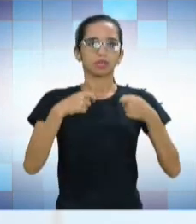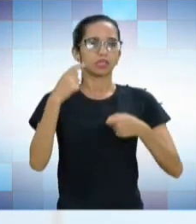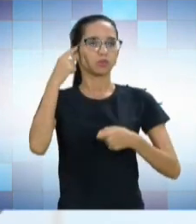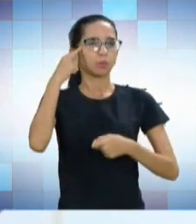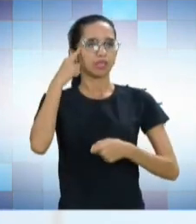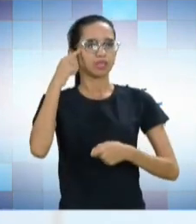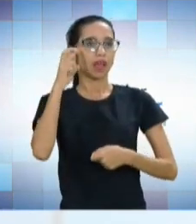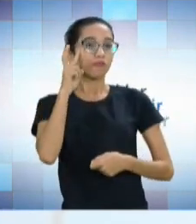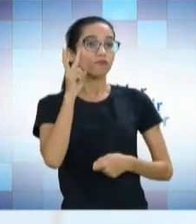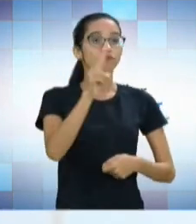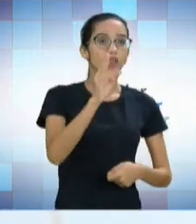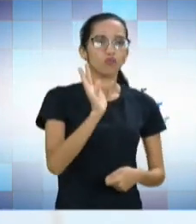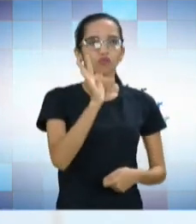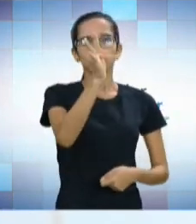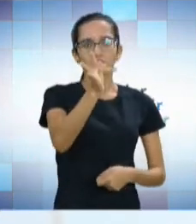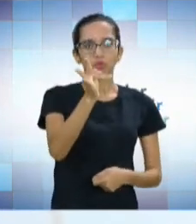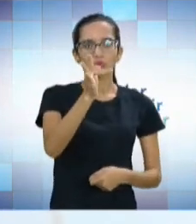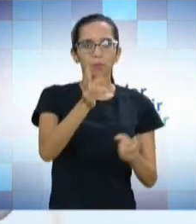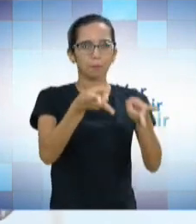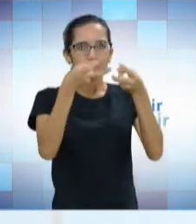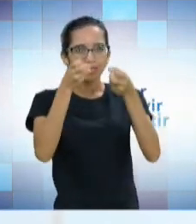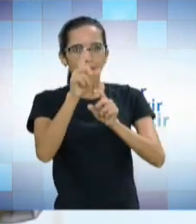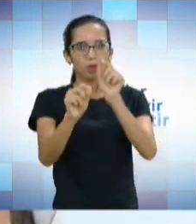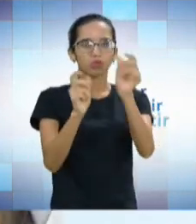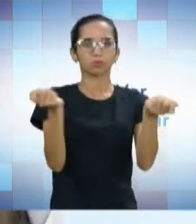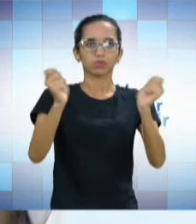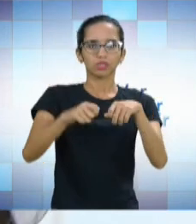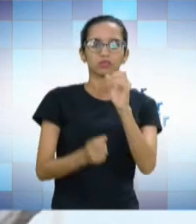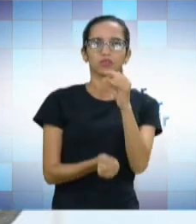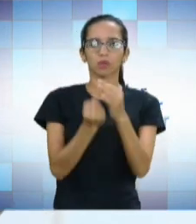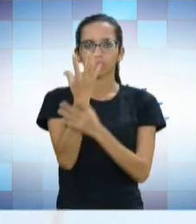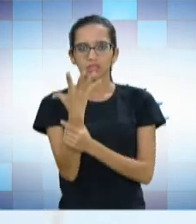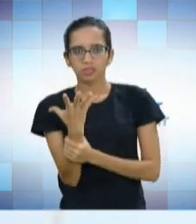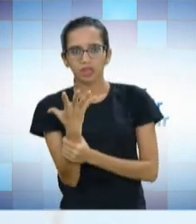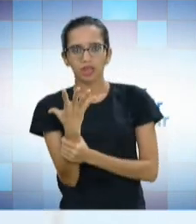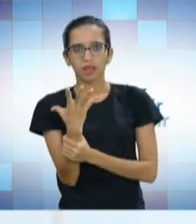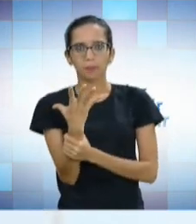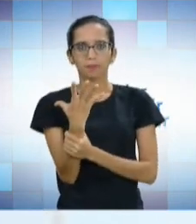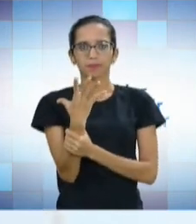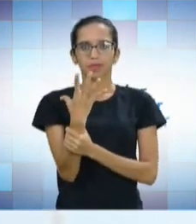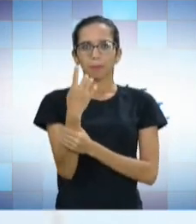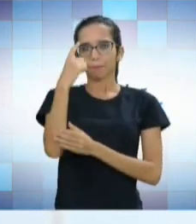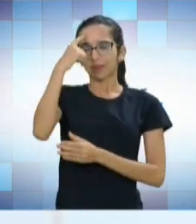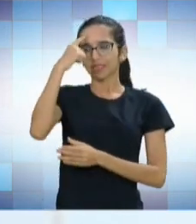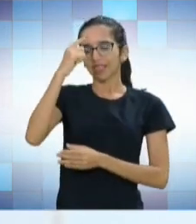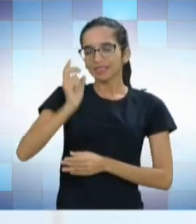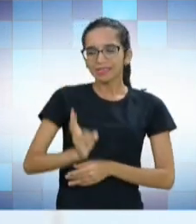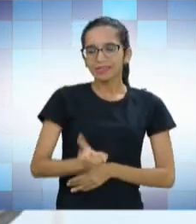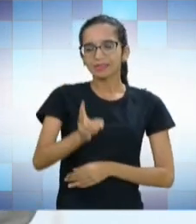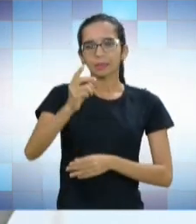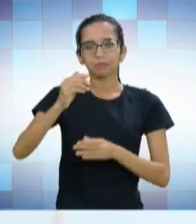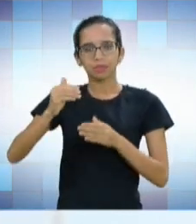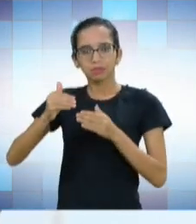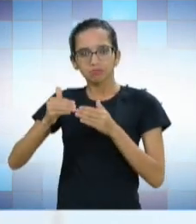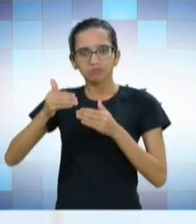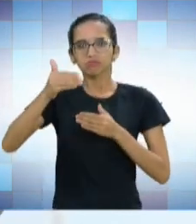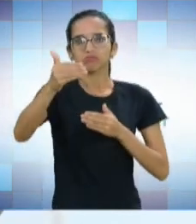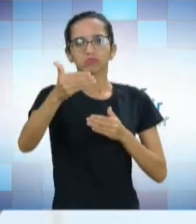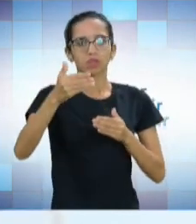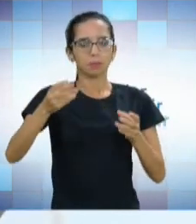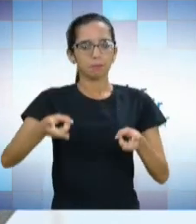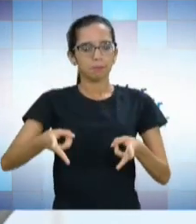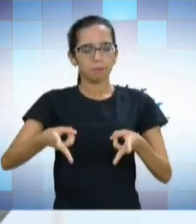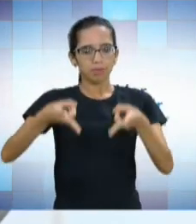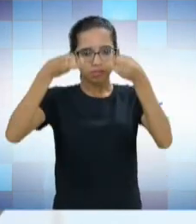vê o futuro ver o que pode ser realizado v é é a frente o que nós temos para desenvolver